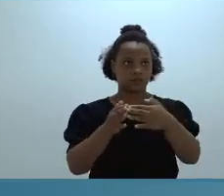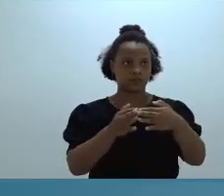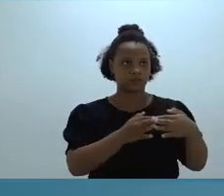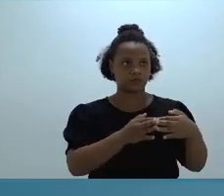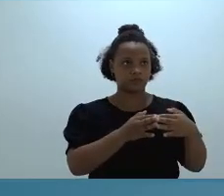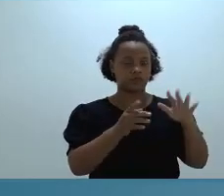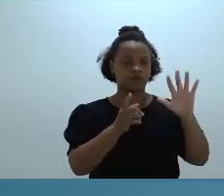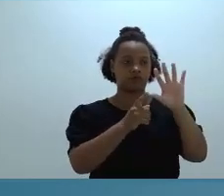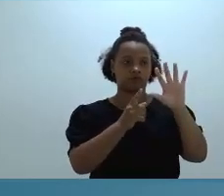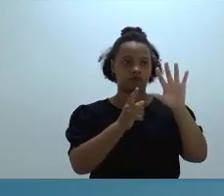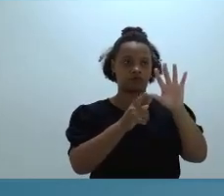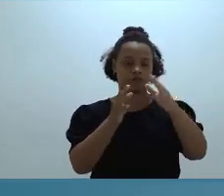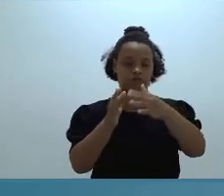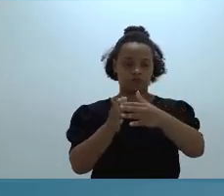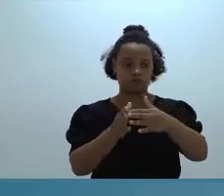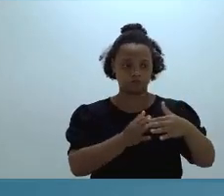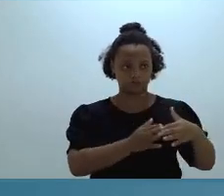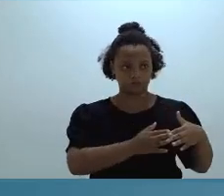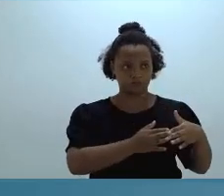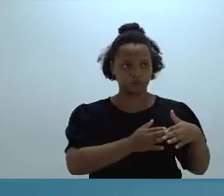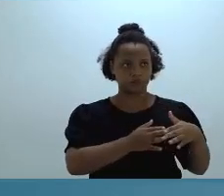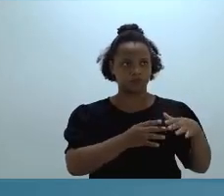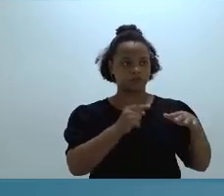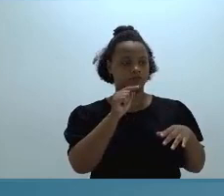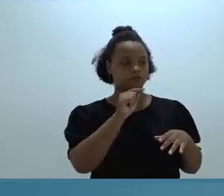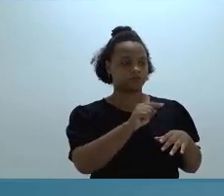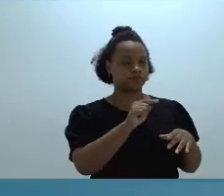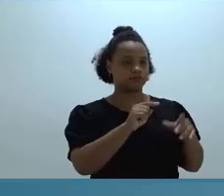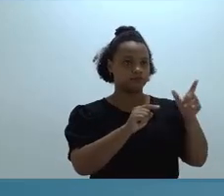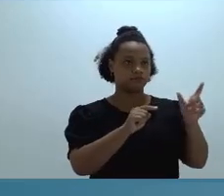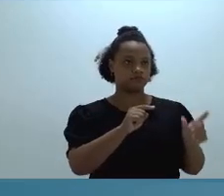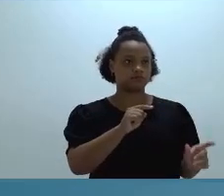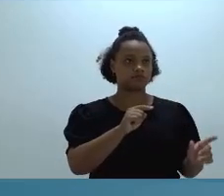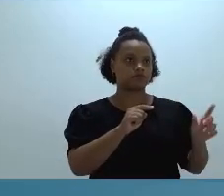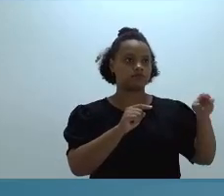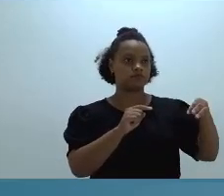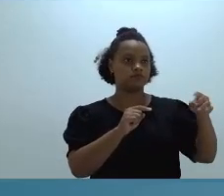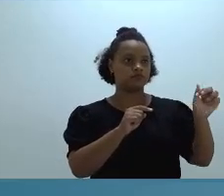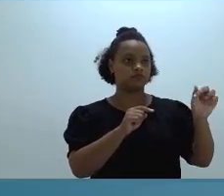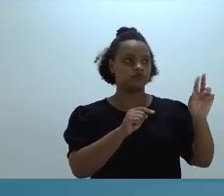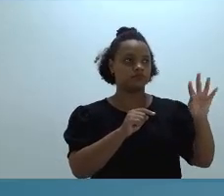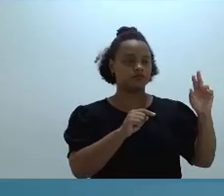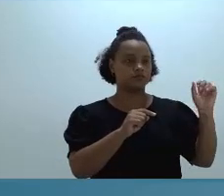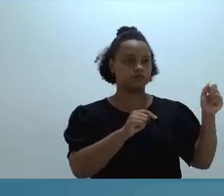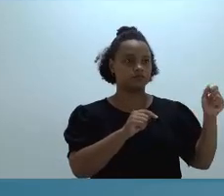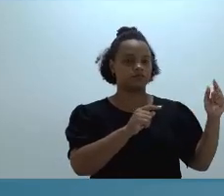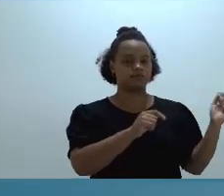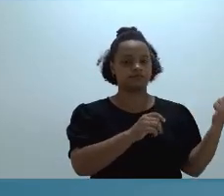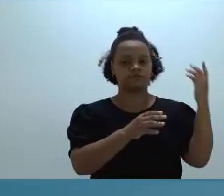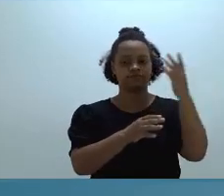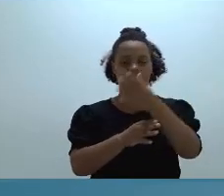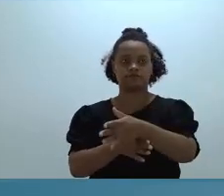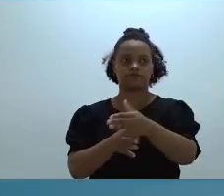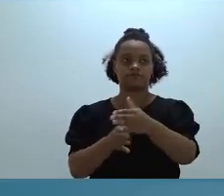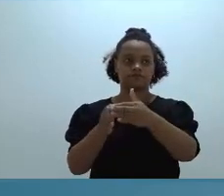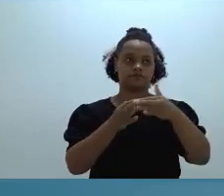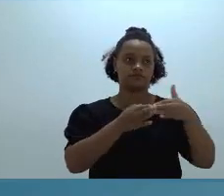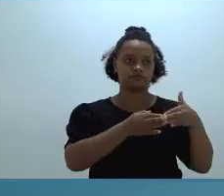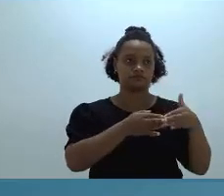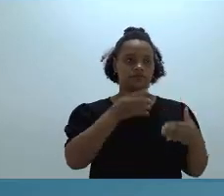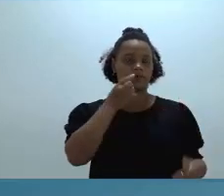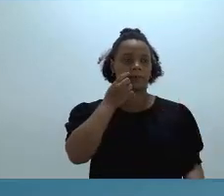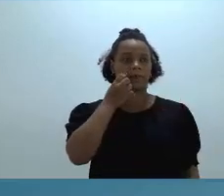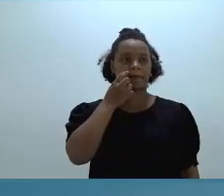E uma quinta petição dos impetrantes, 430, 7042, página